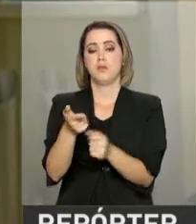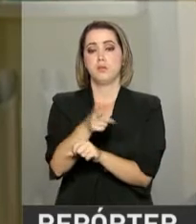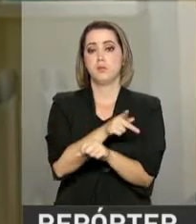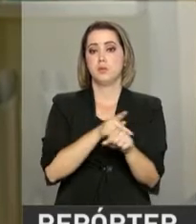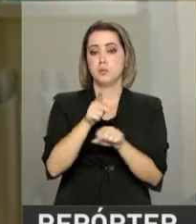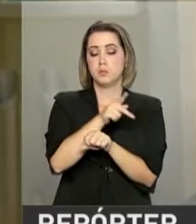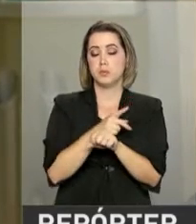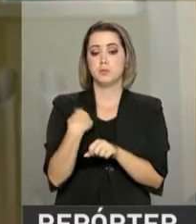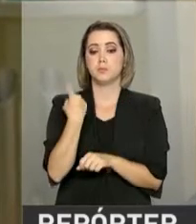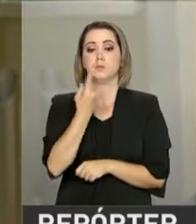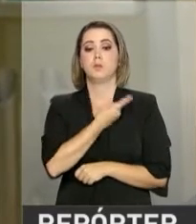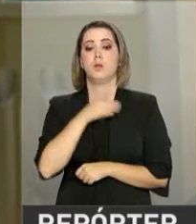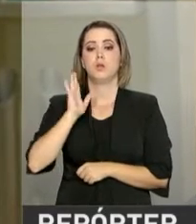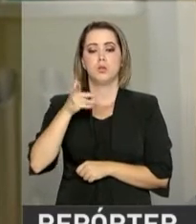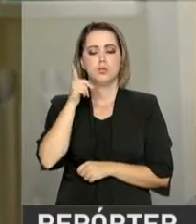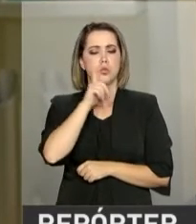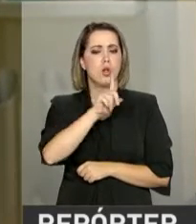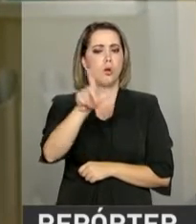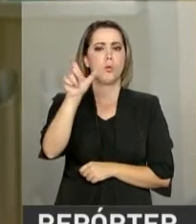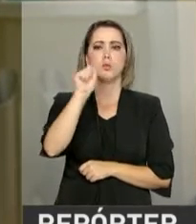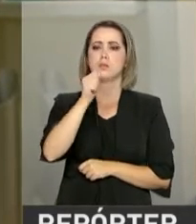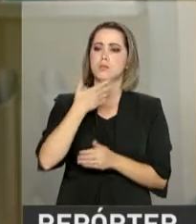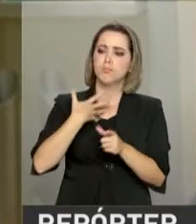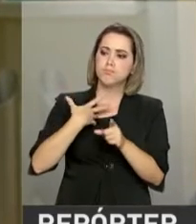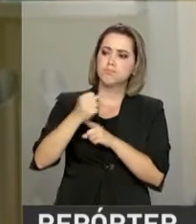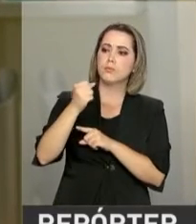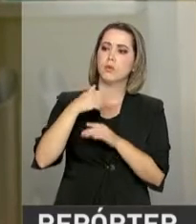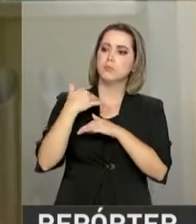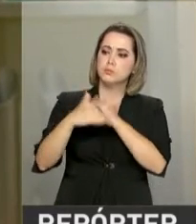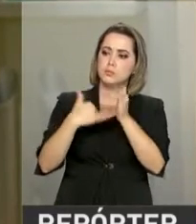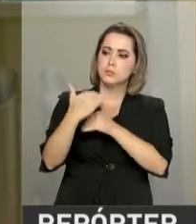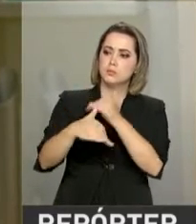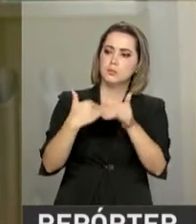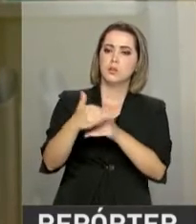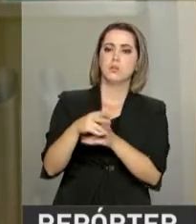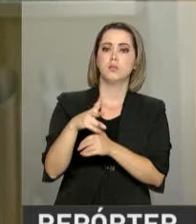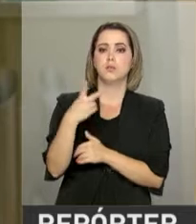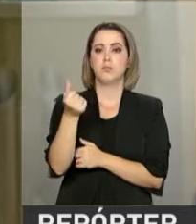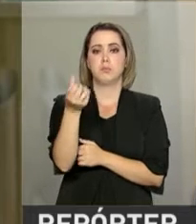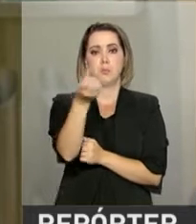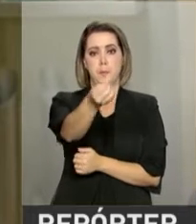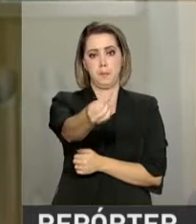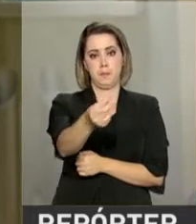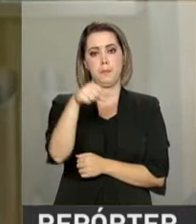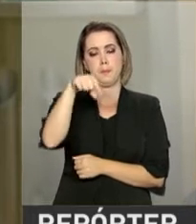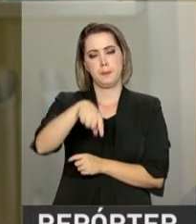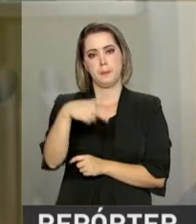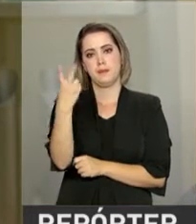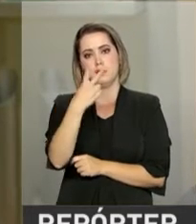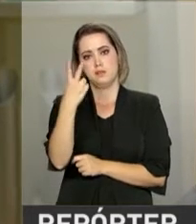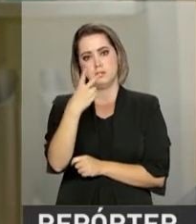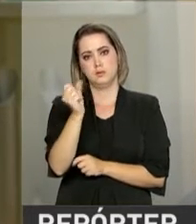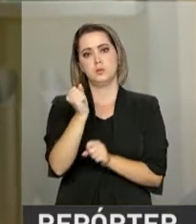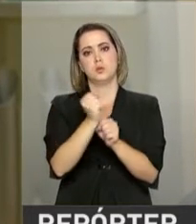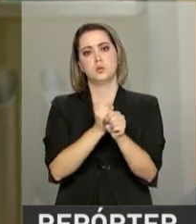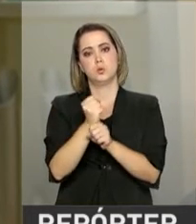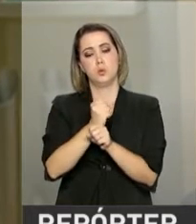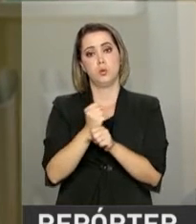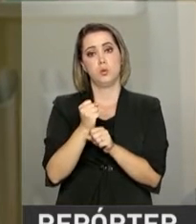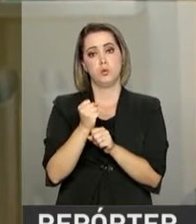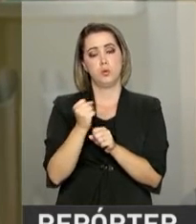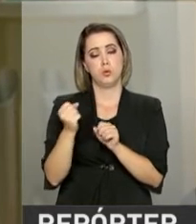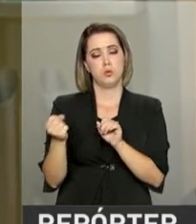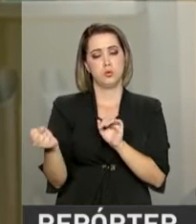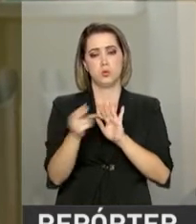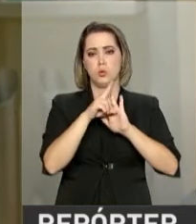E nós conseguimos avançar muito no ano de 2016 e esses dois novos programas vão